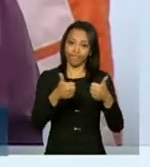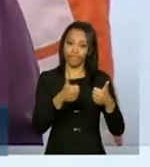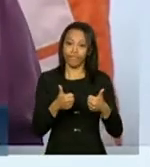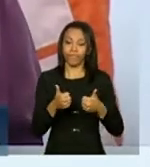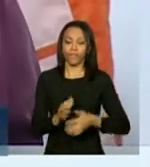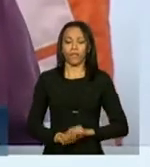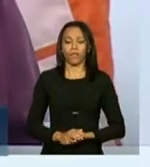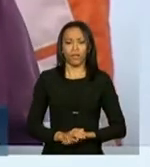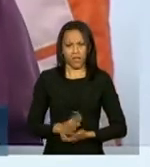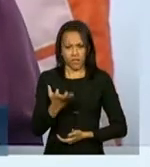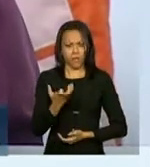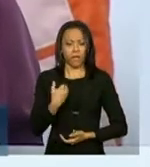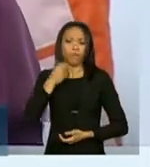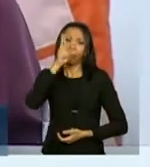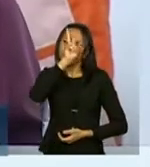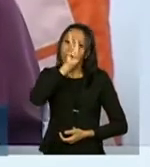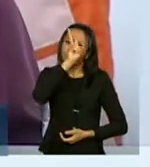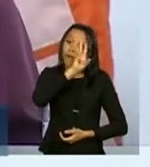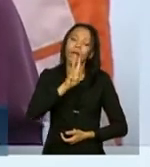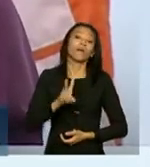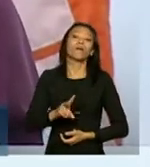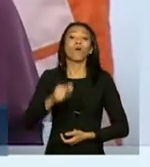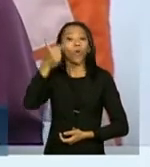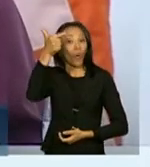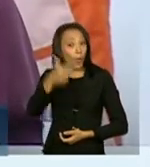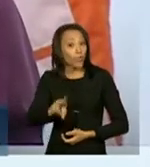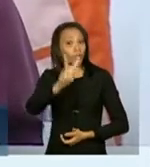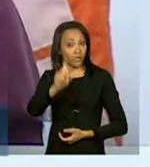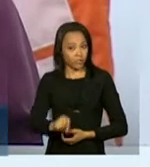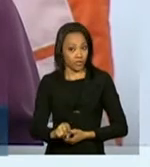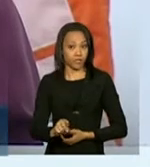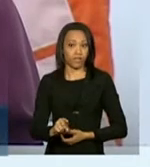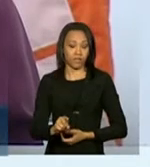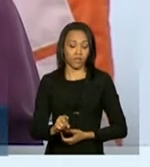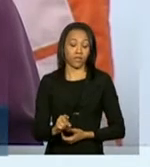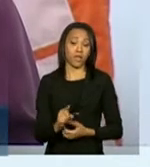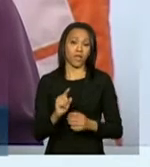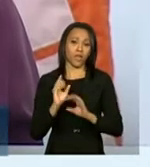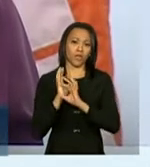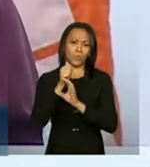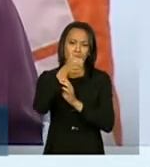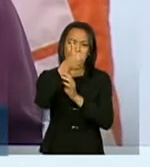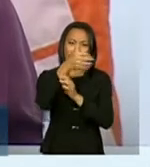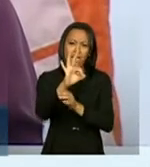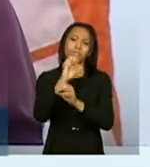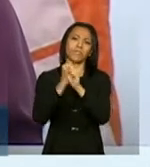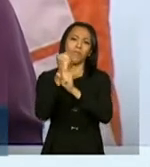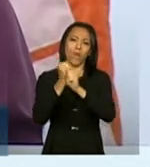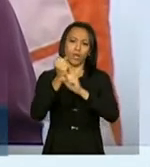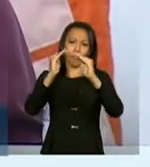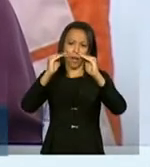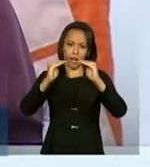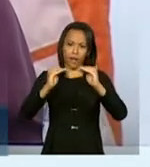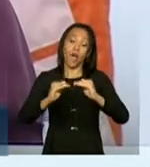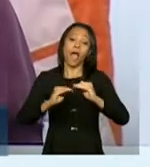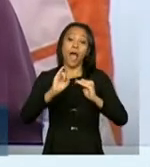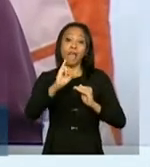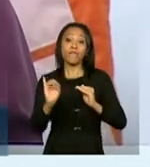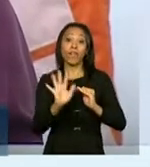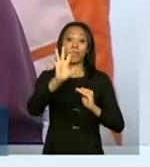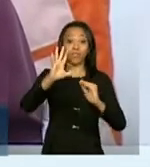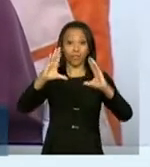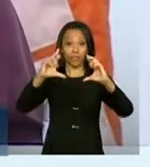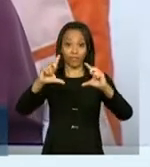Quero lembrar, mais uma vez, que pelo 10º ano consecutivo a inflação vai fechar o